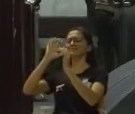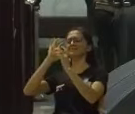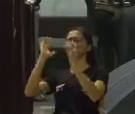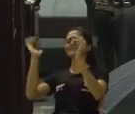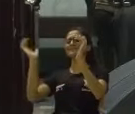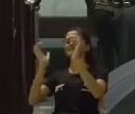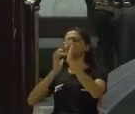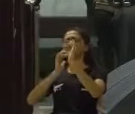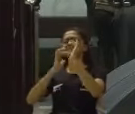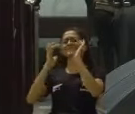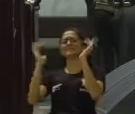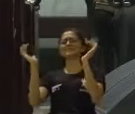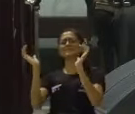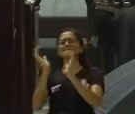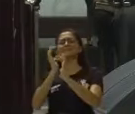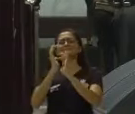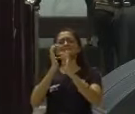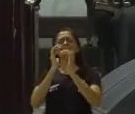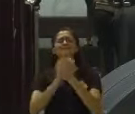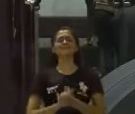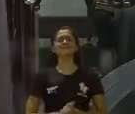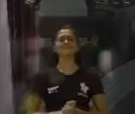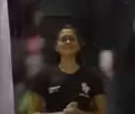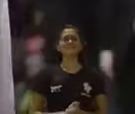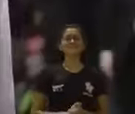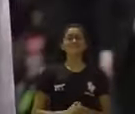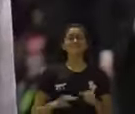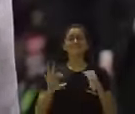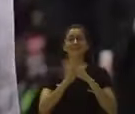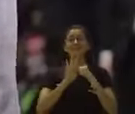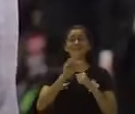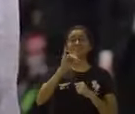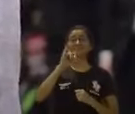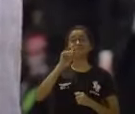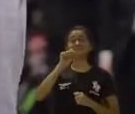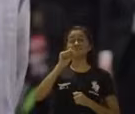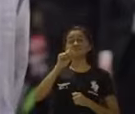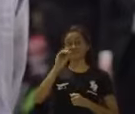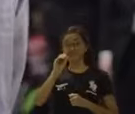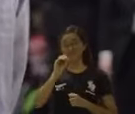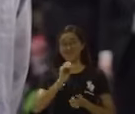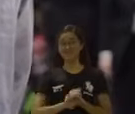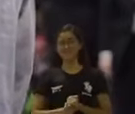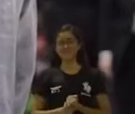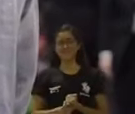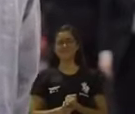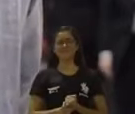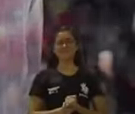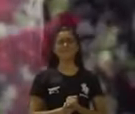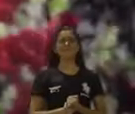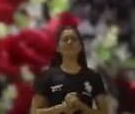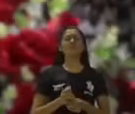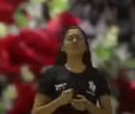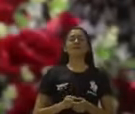ceder à tentação. Aí vem o apóstolo Tiago no capítulo 4, versículo 7, diz